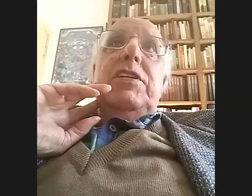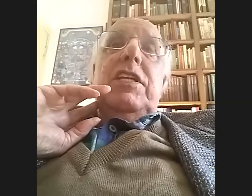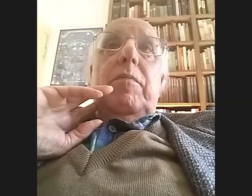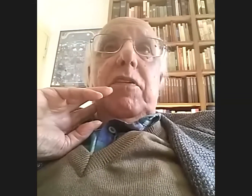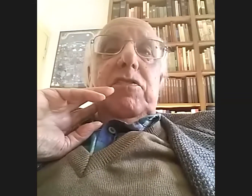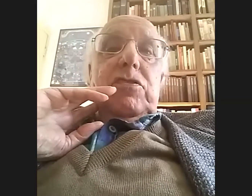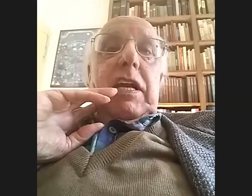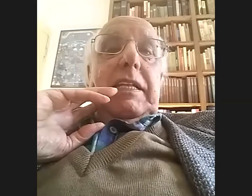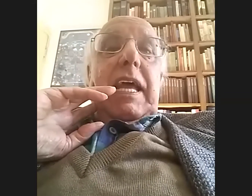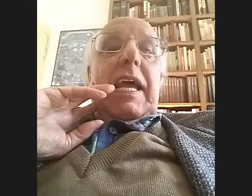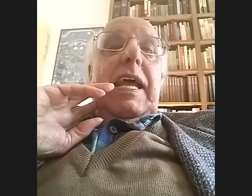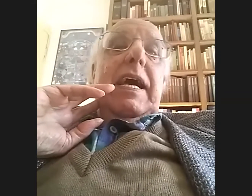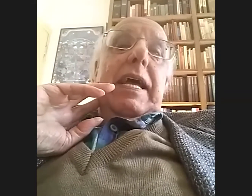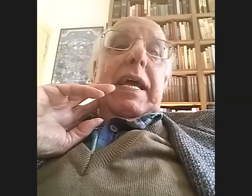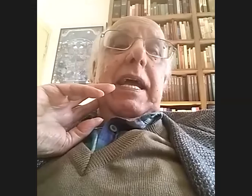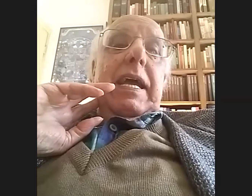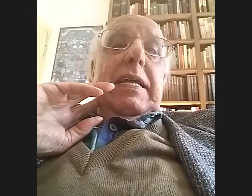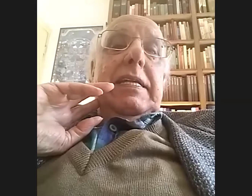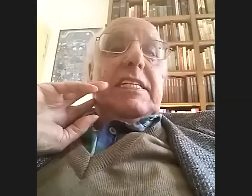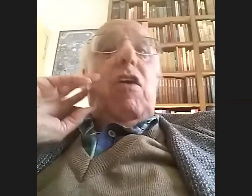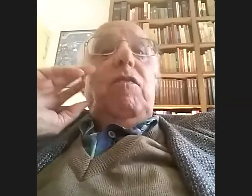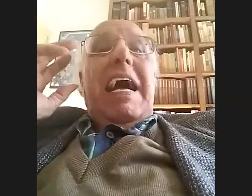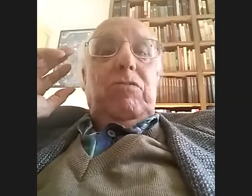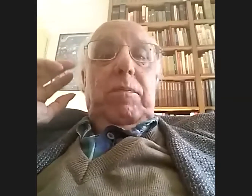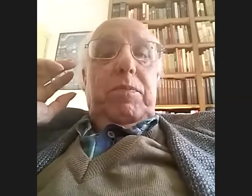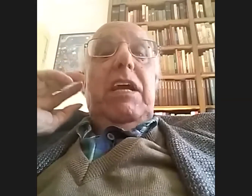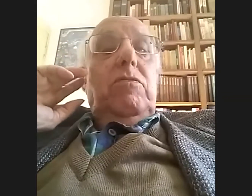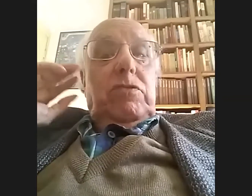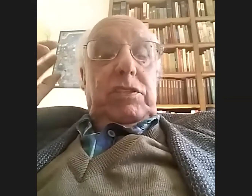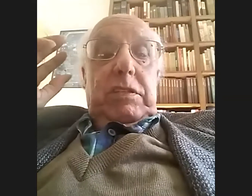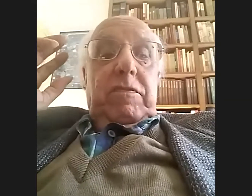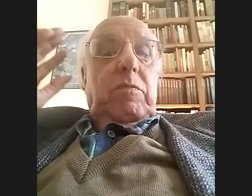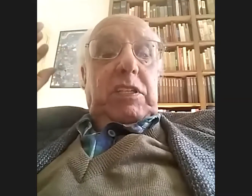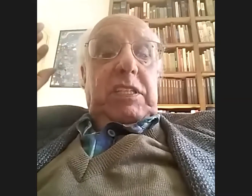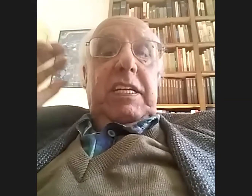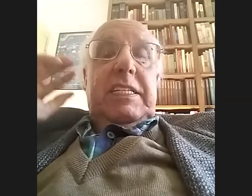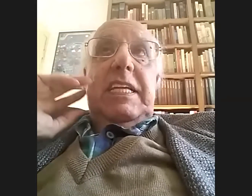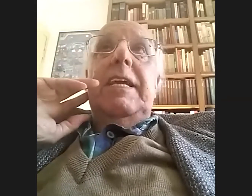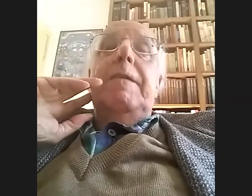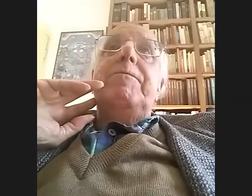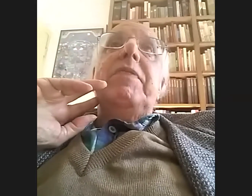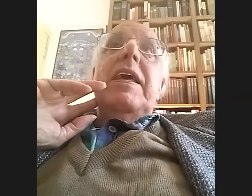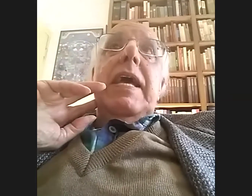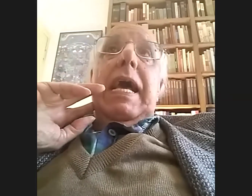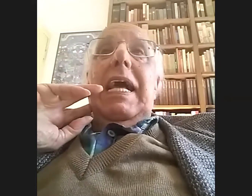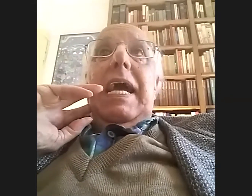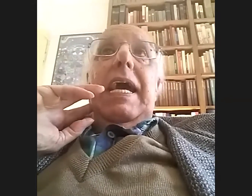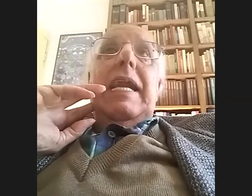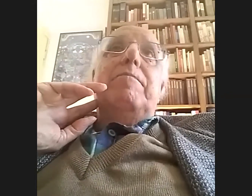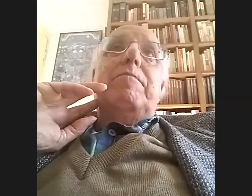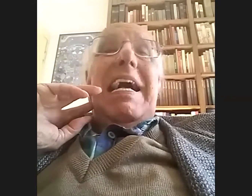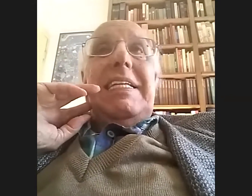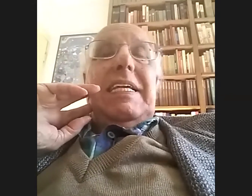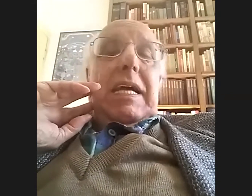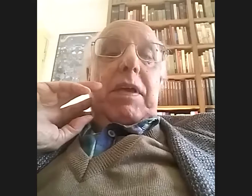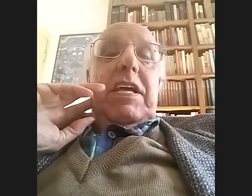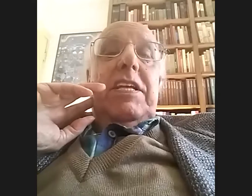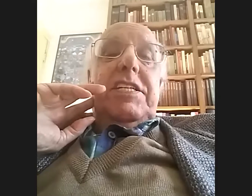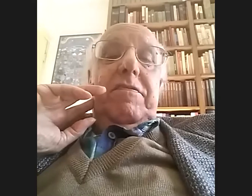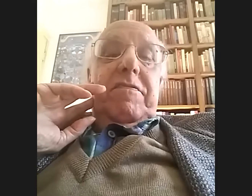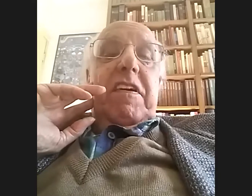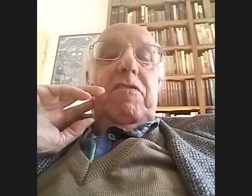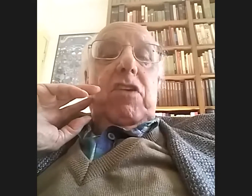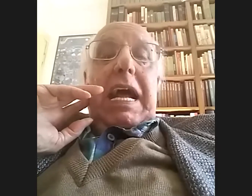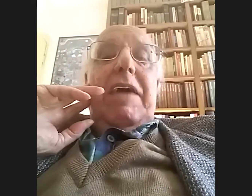a medida provisória tenha salvado empregos, vamos dizer assim, ela era